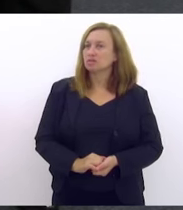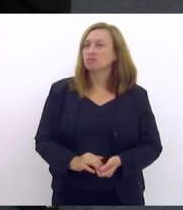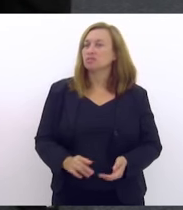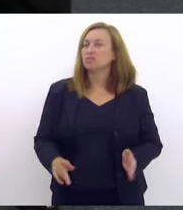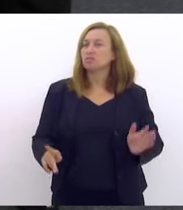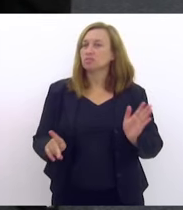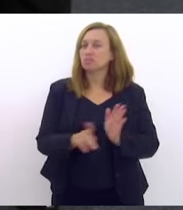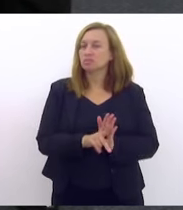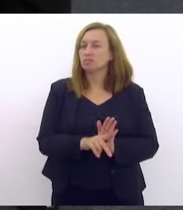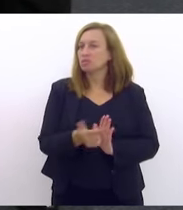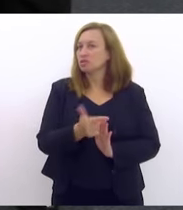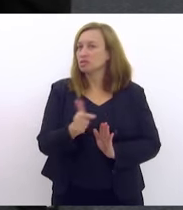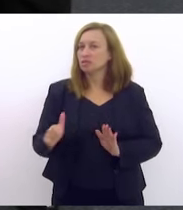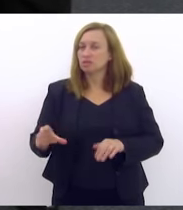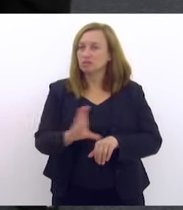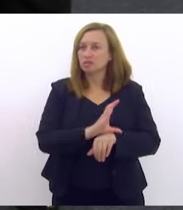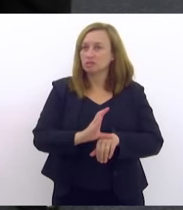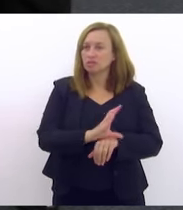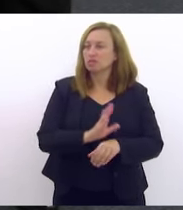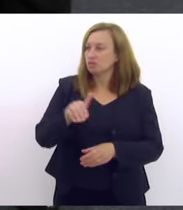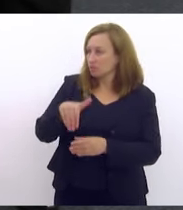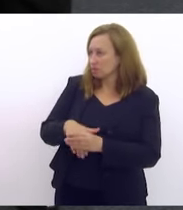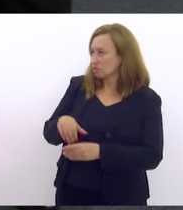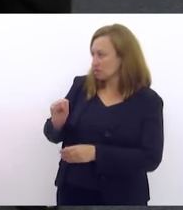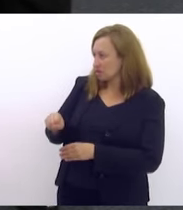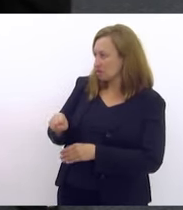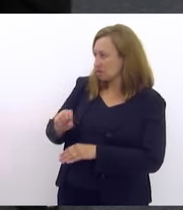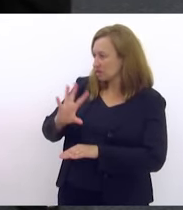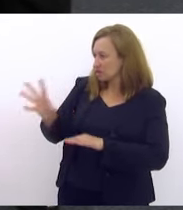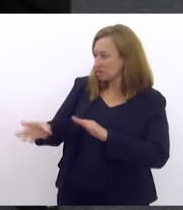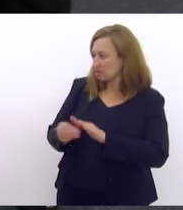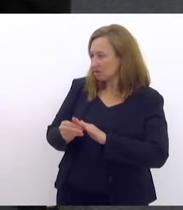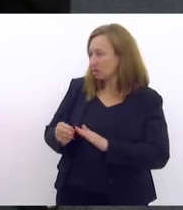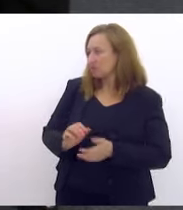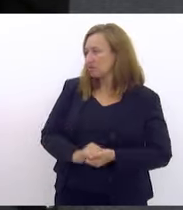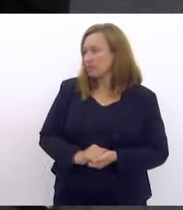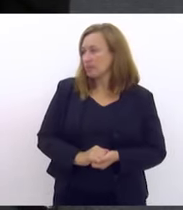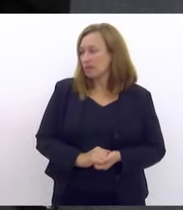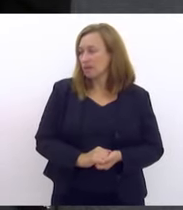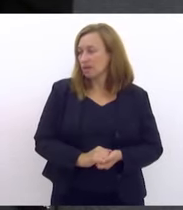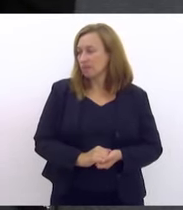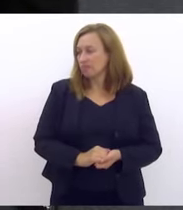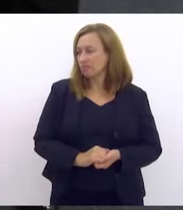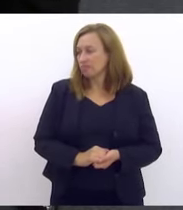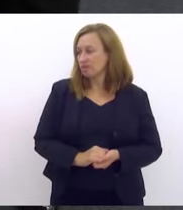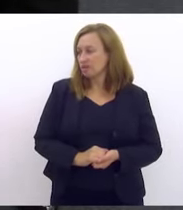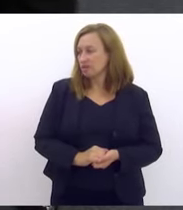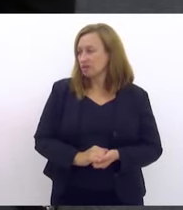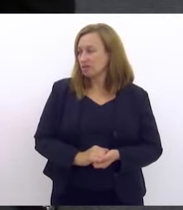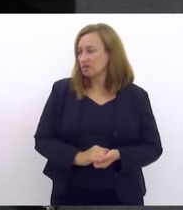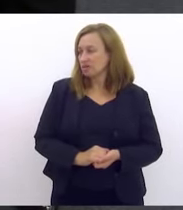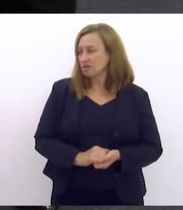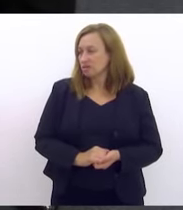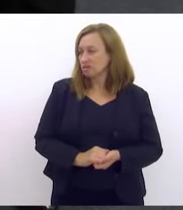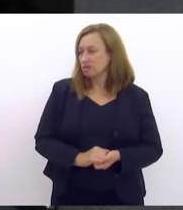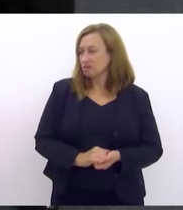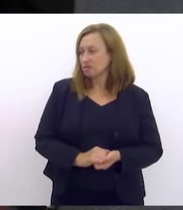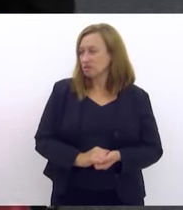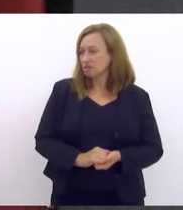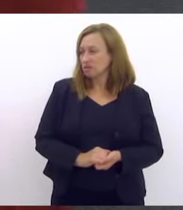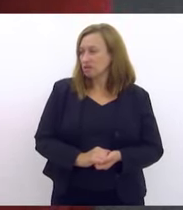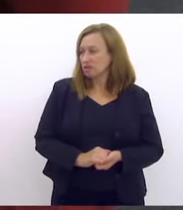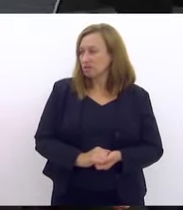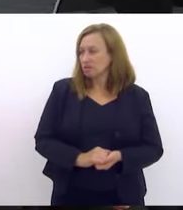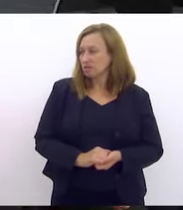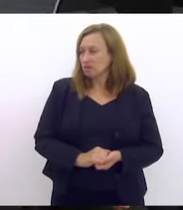absolutamente inconstitucional, portanto, você votou favorável às emendas que tentam corrigi-lo. Pronto. Então, acompanho o parecer do